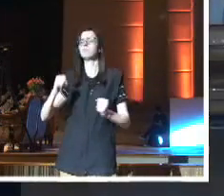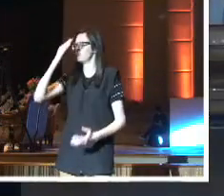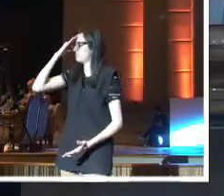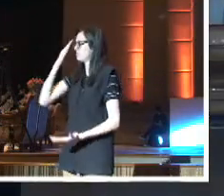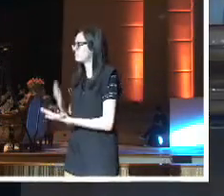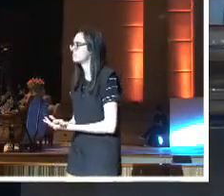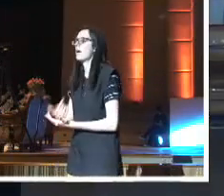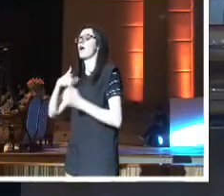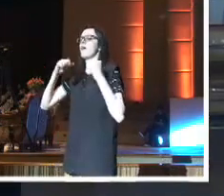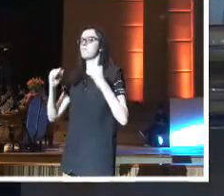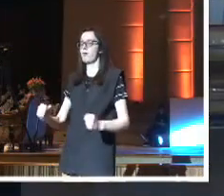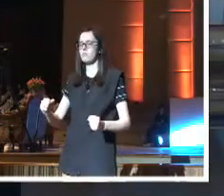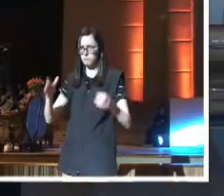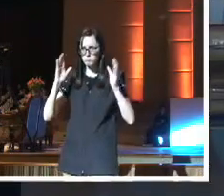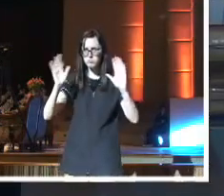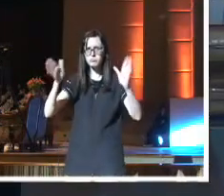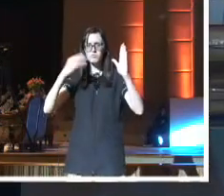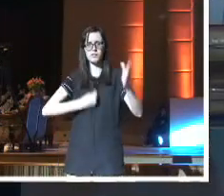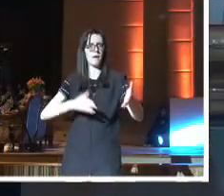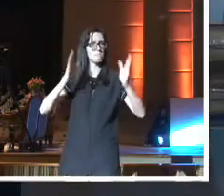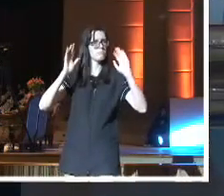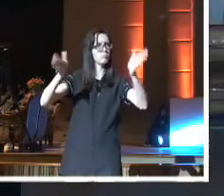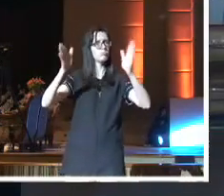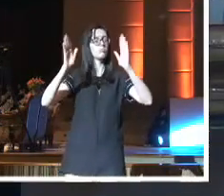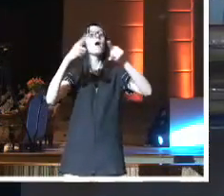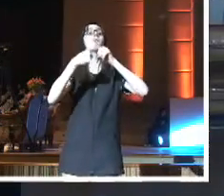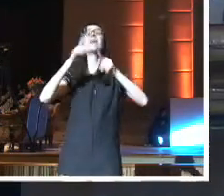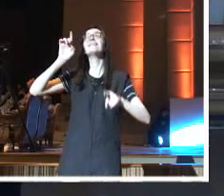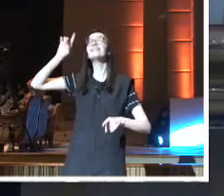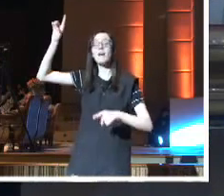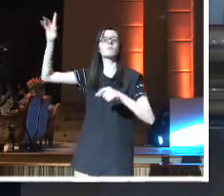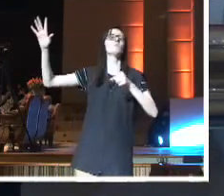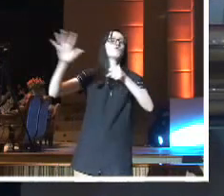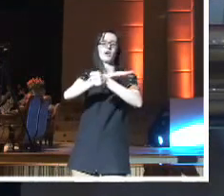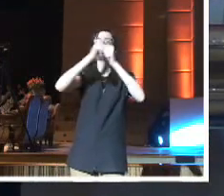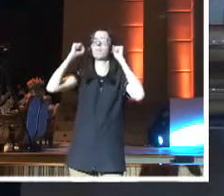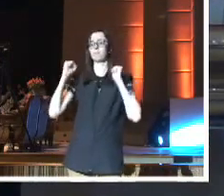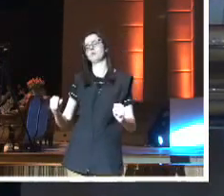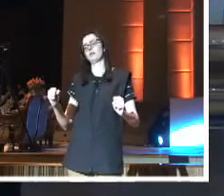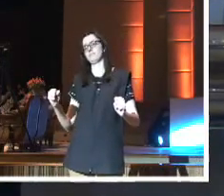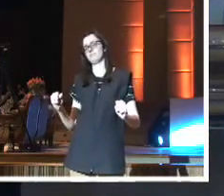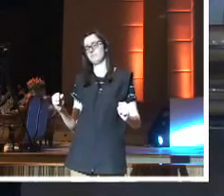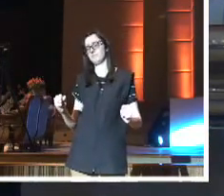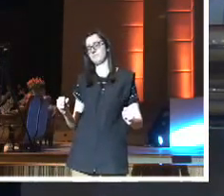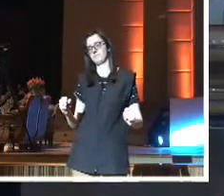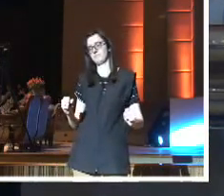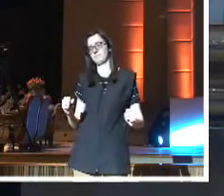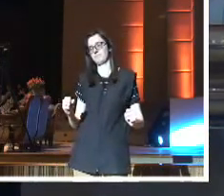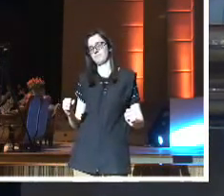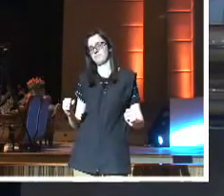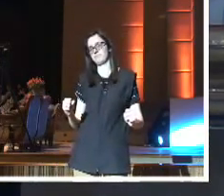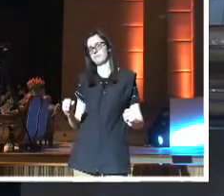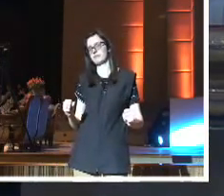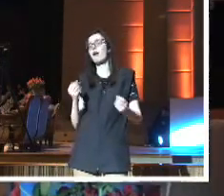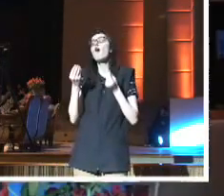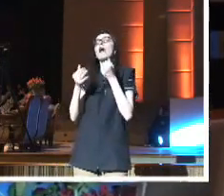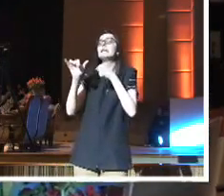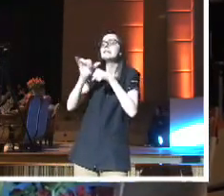vou caminhar naquela direção, porque esse Deus é todo poderoso. E os